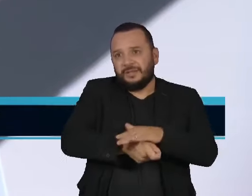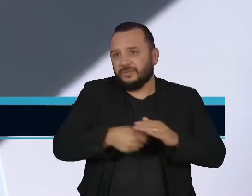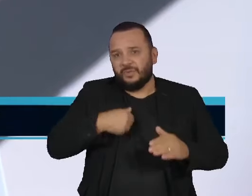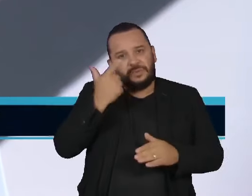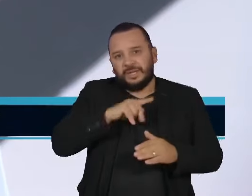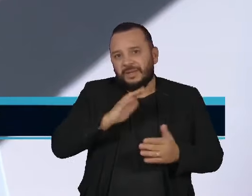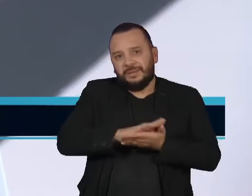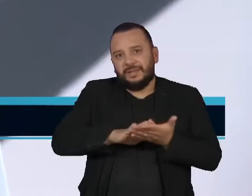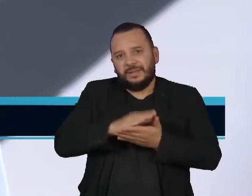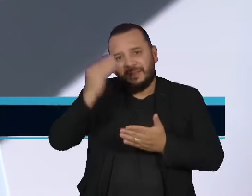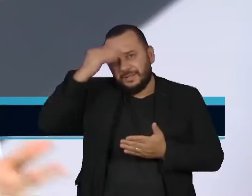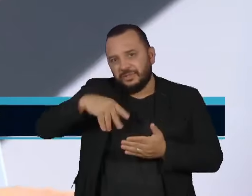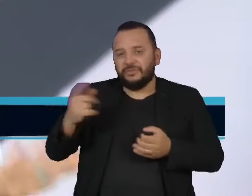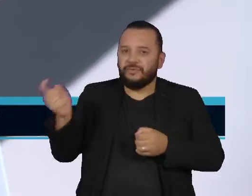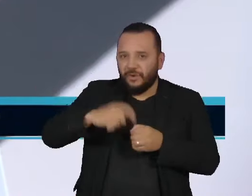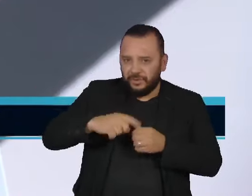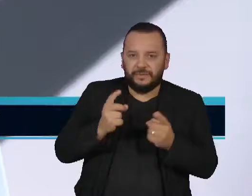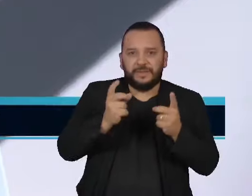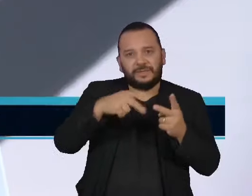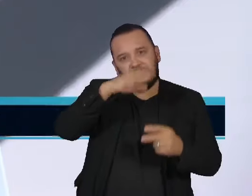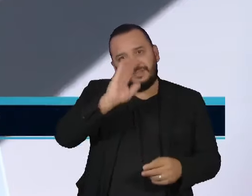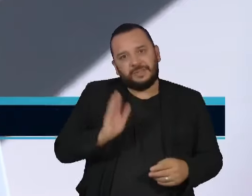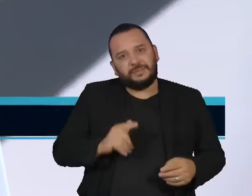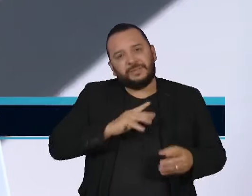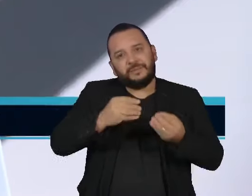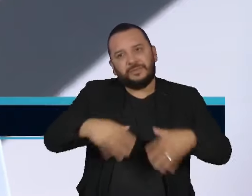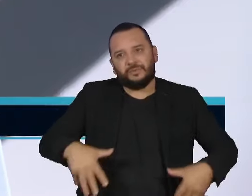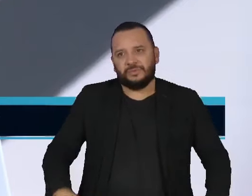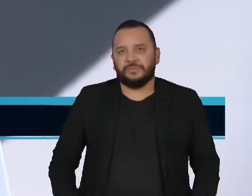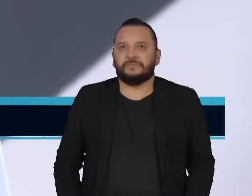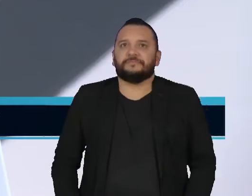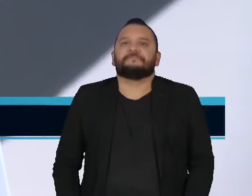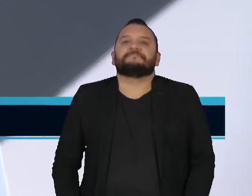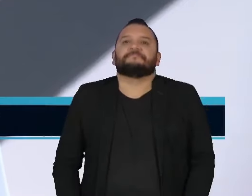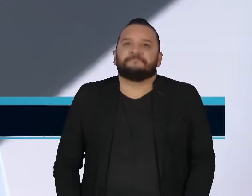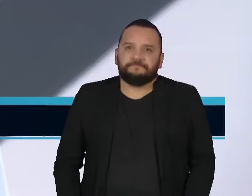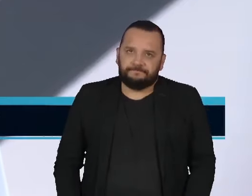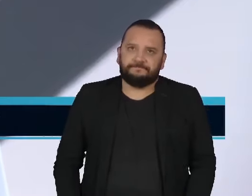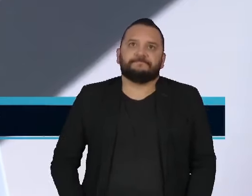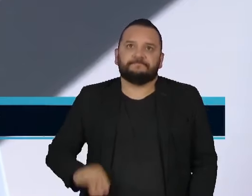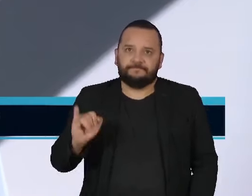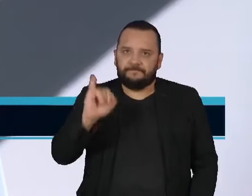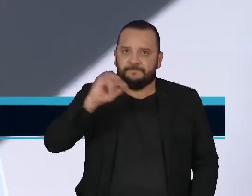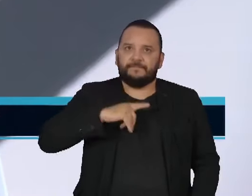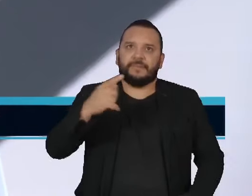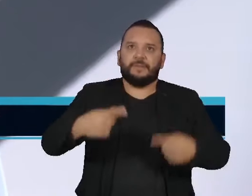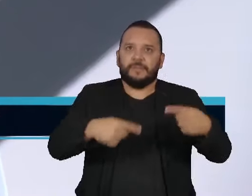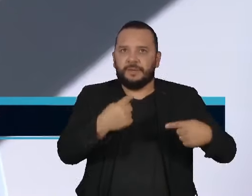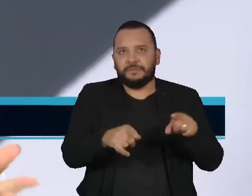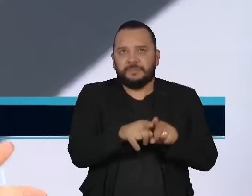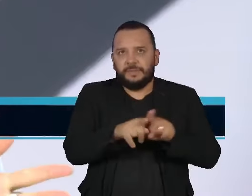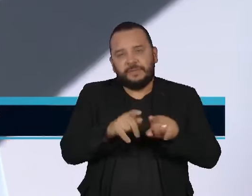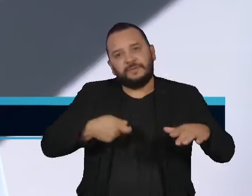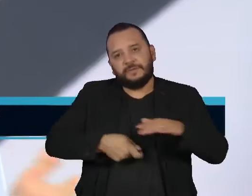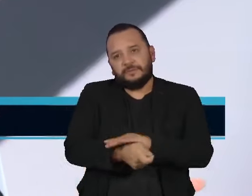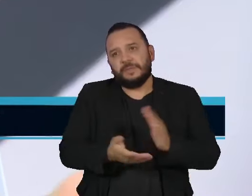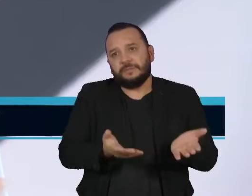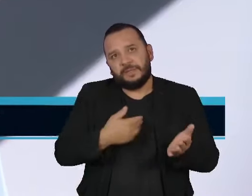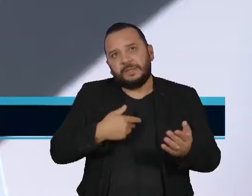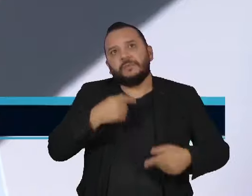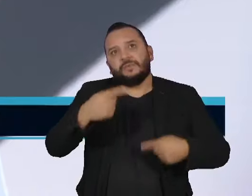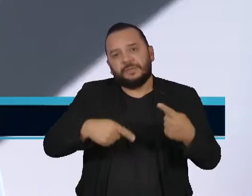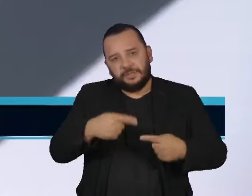desiste do comércio externo e volta para cá tendo carregado um prejuízo. Então, acho que é oportuno fazer o debate, oportuno fazer o investimento, mas que a política possa